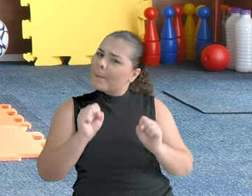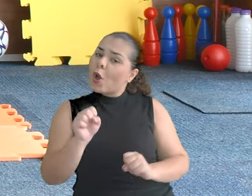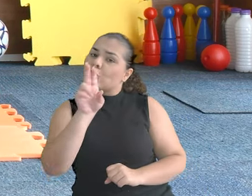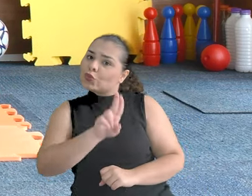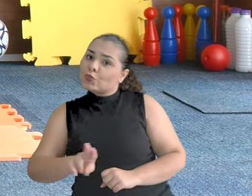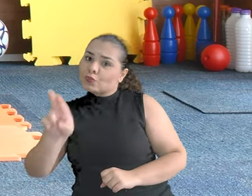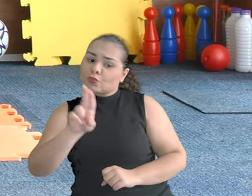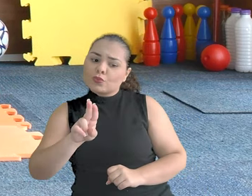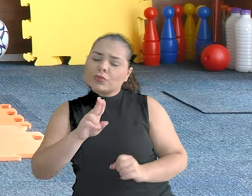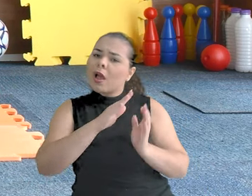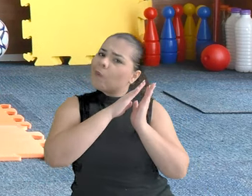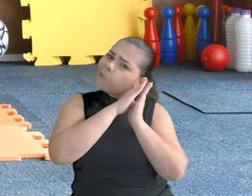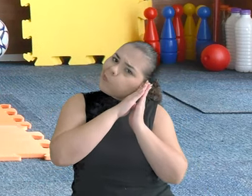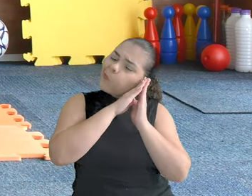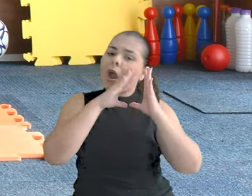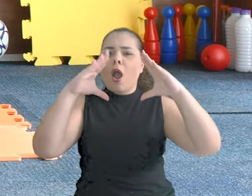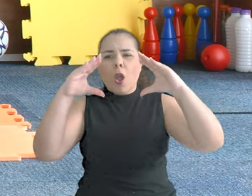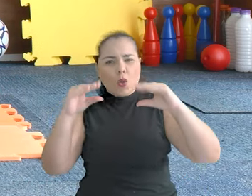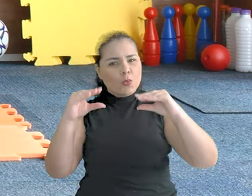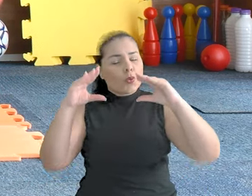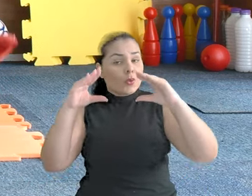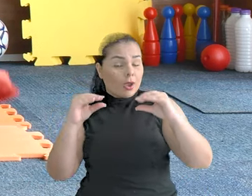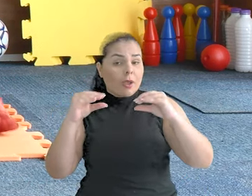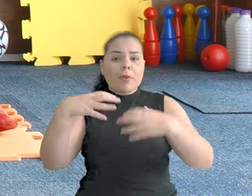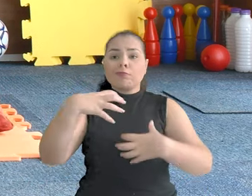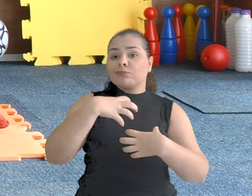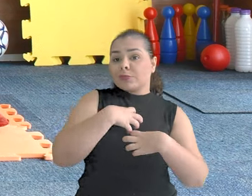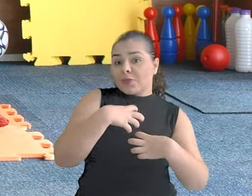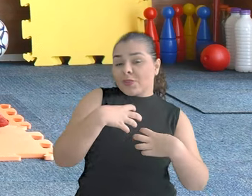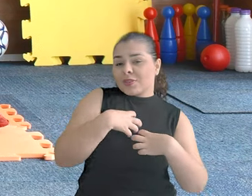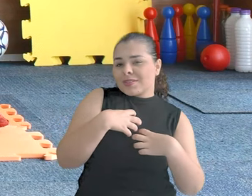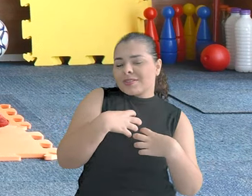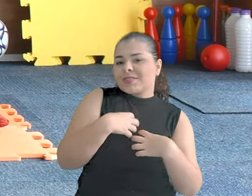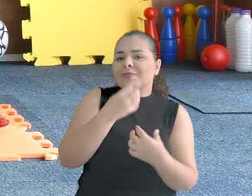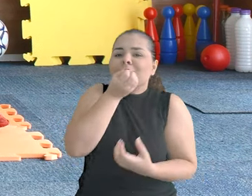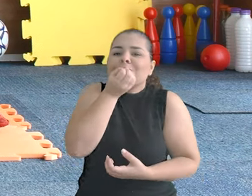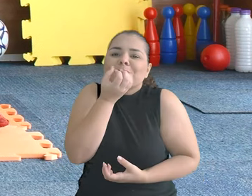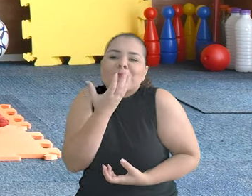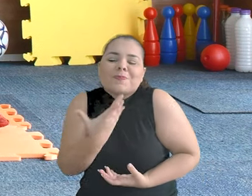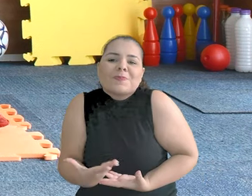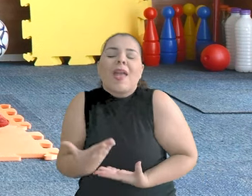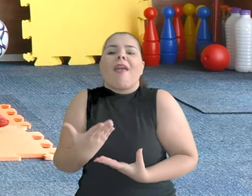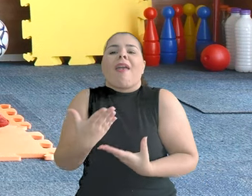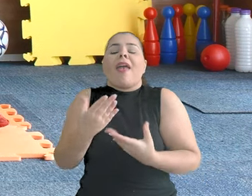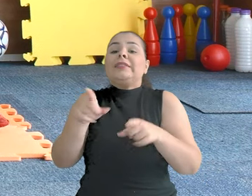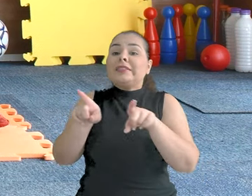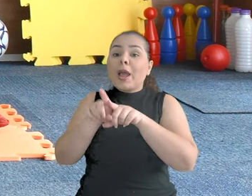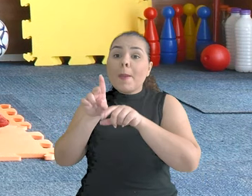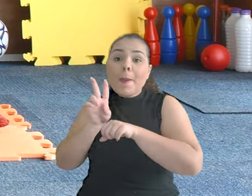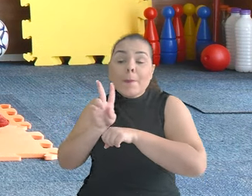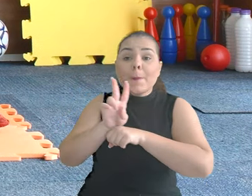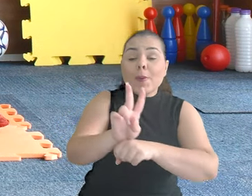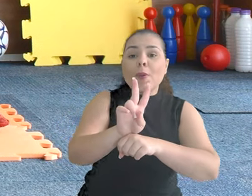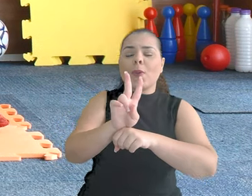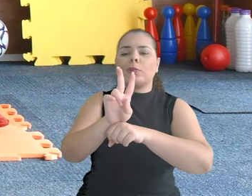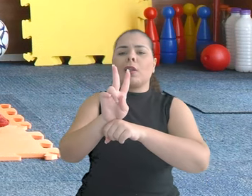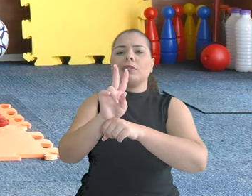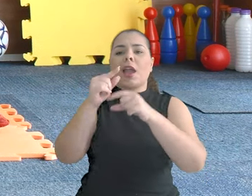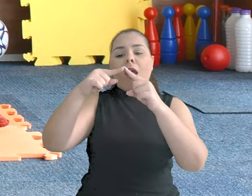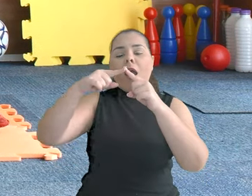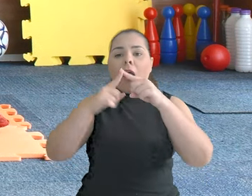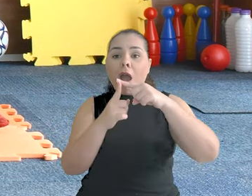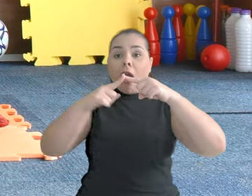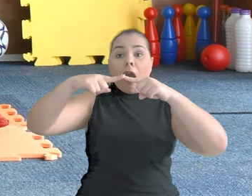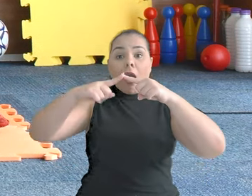você pode também usar uma almofadinha para ficar mais fofinho e proteger essa articulação